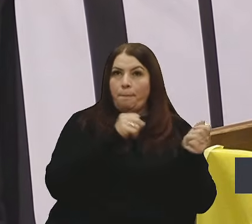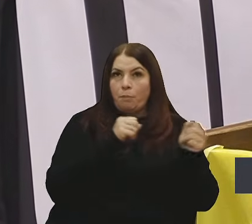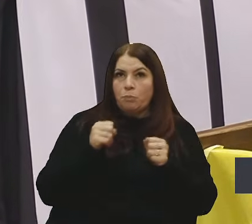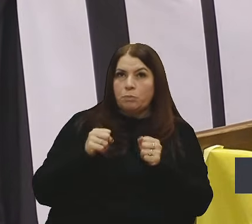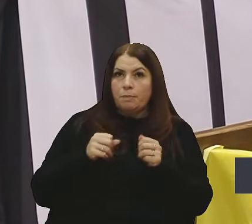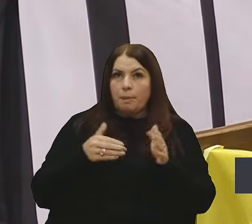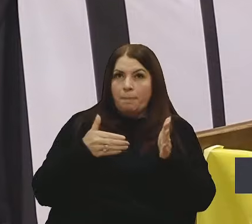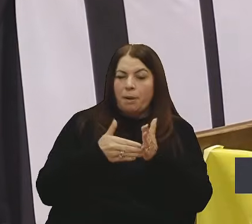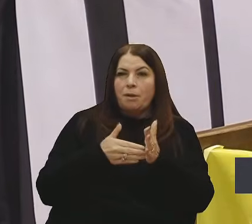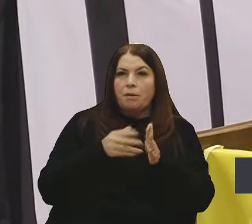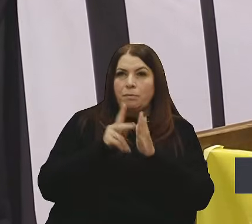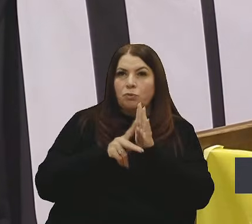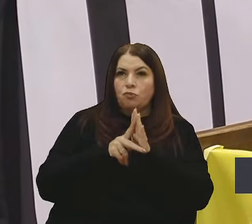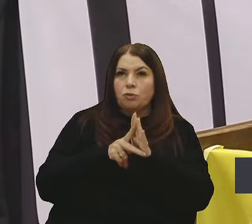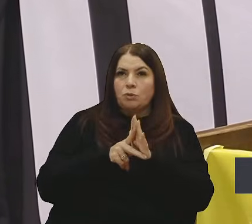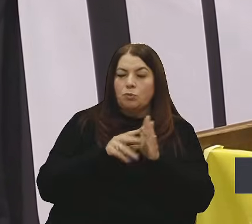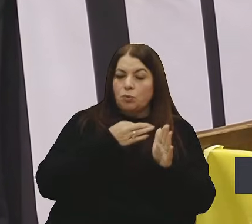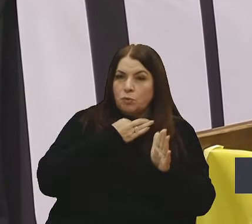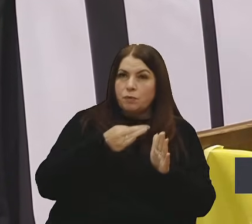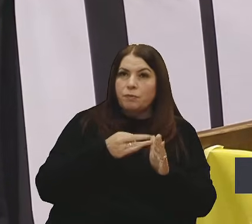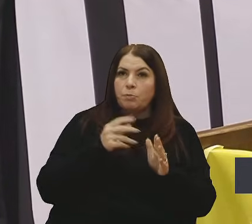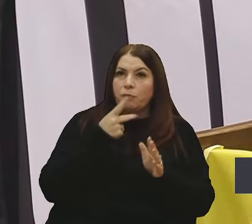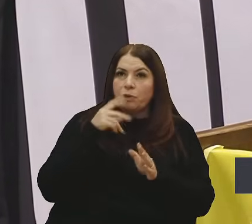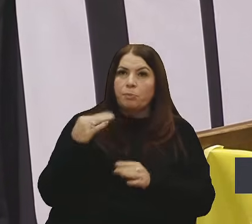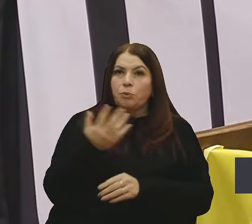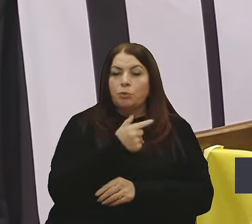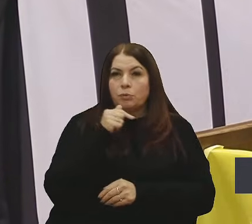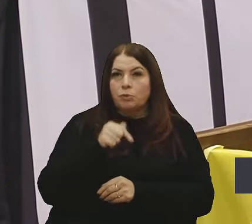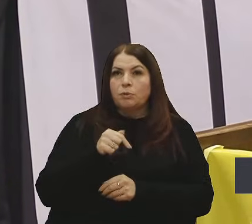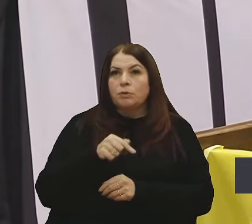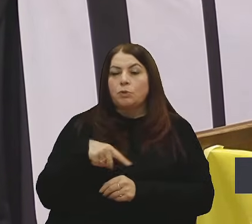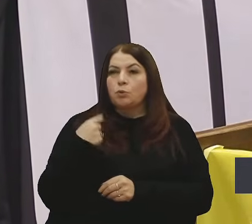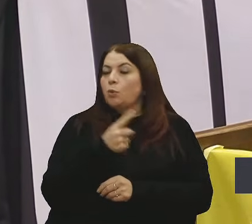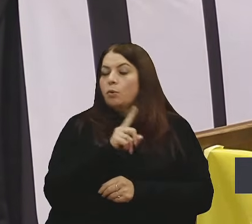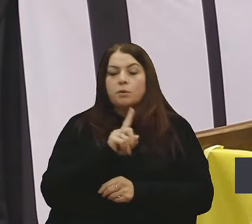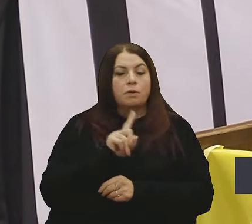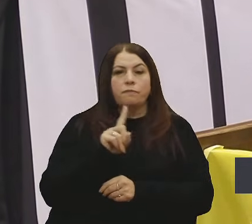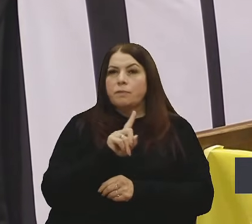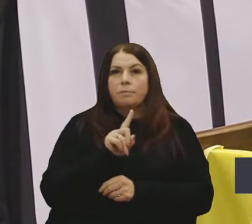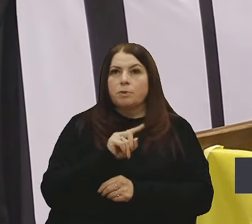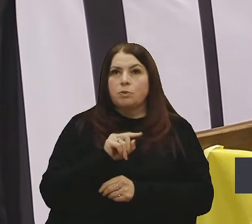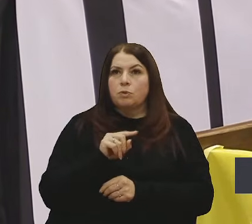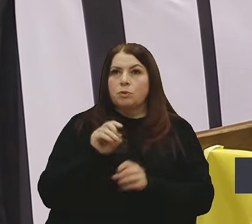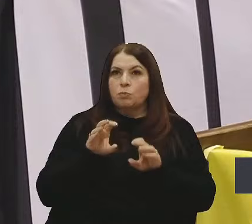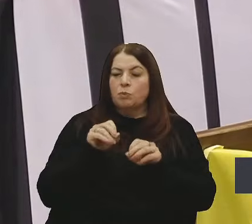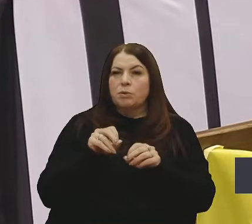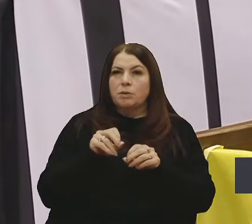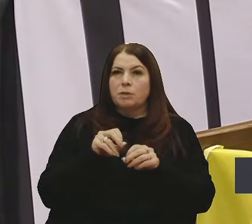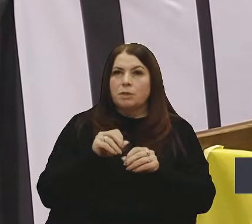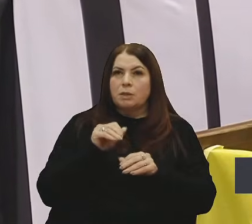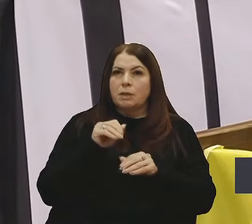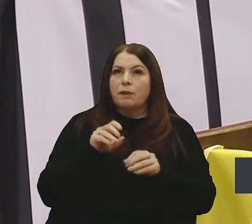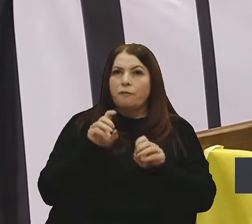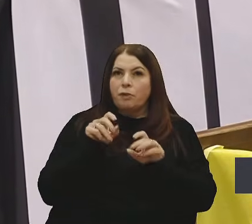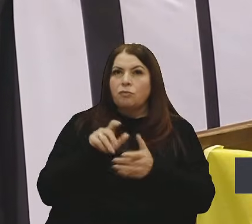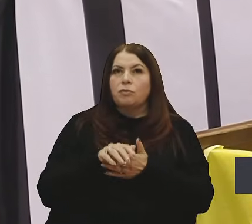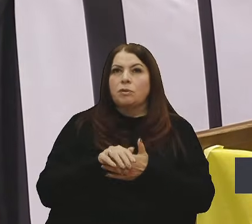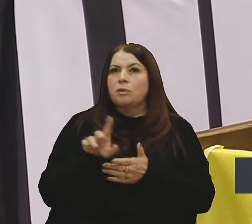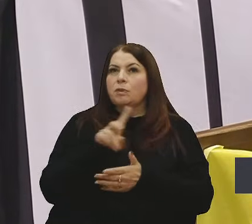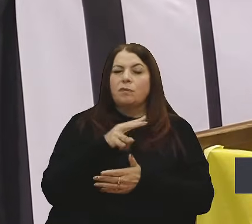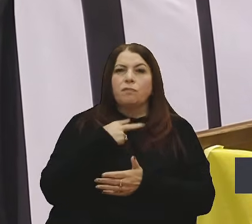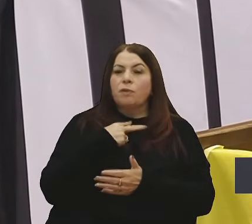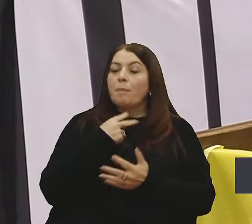barrar esse projeto maldito. E eu posso falar por todo mundo aqui que nós não vamos ter a nossa educação pilhada e vendida. Nós não